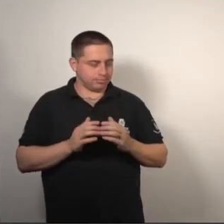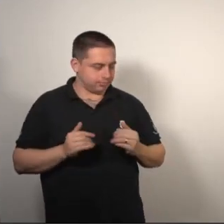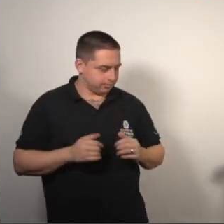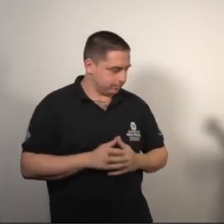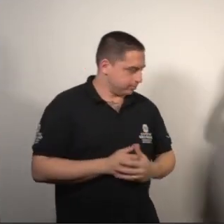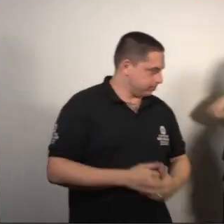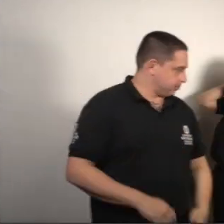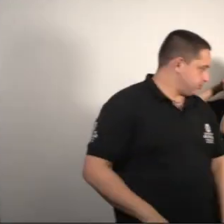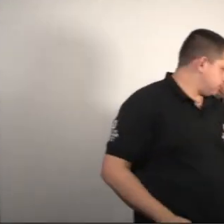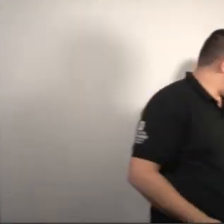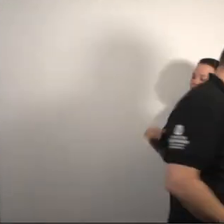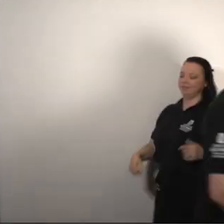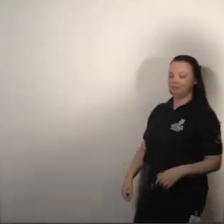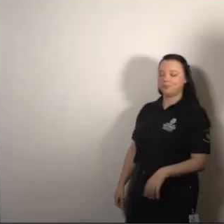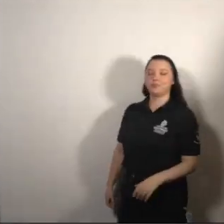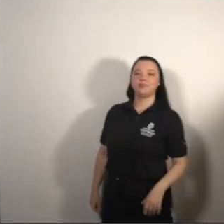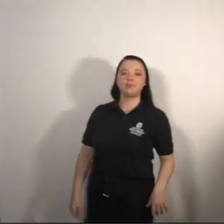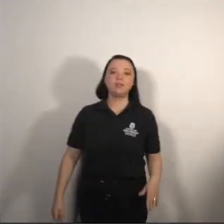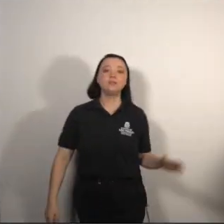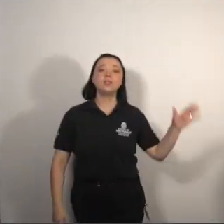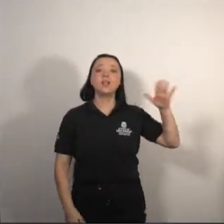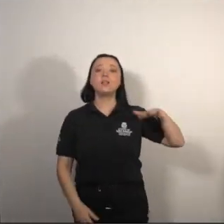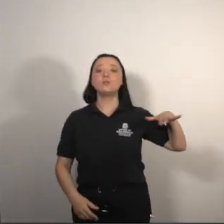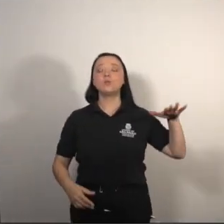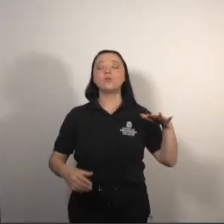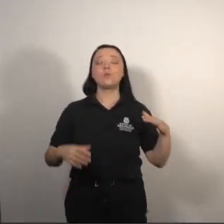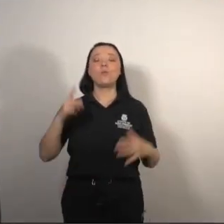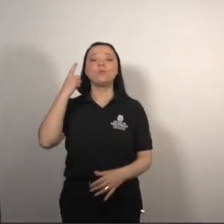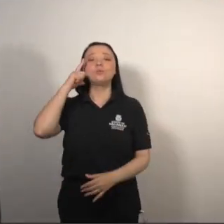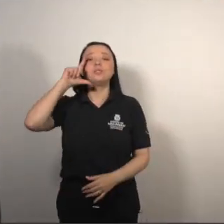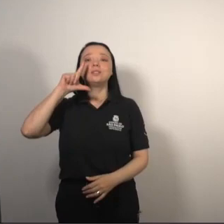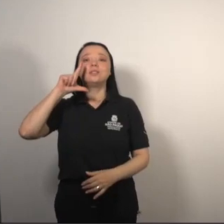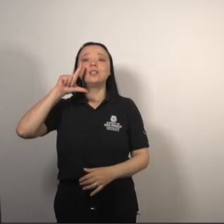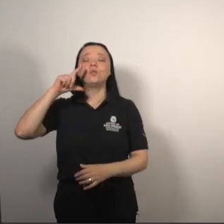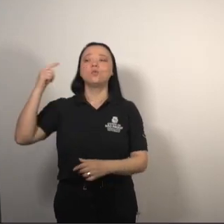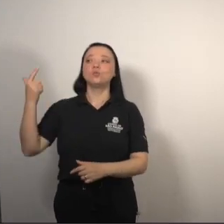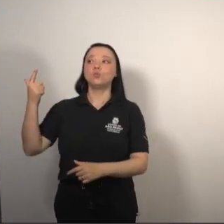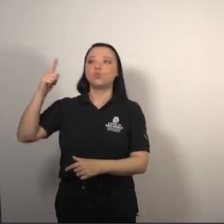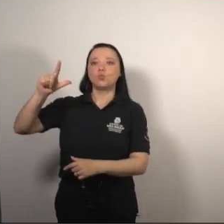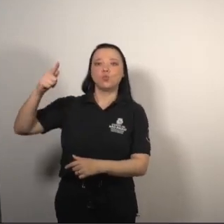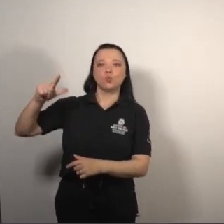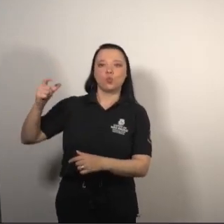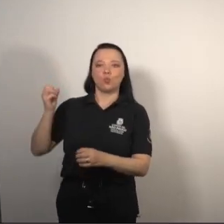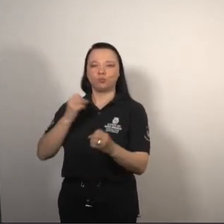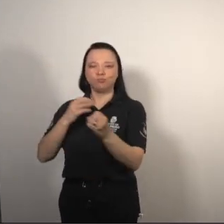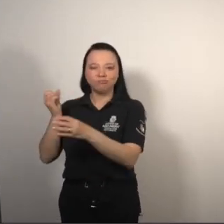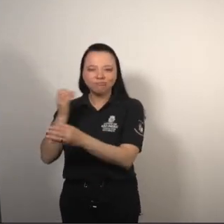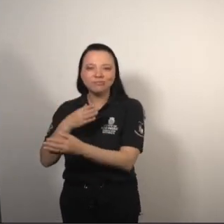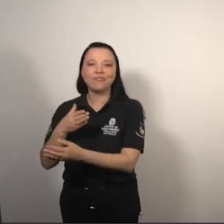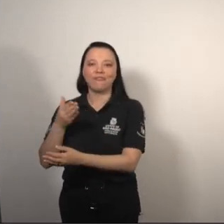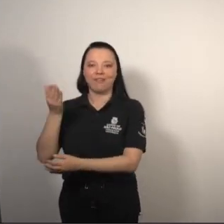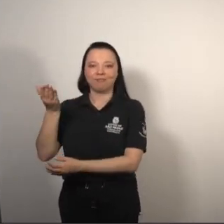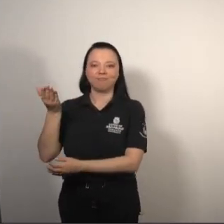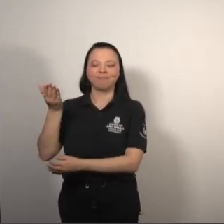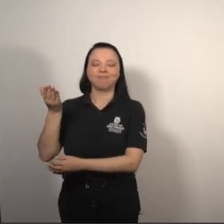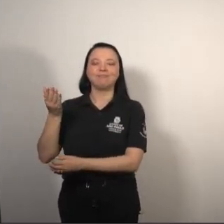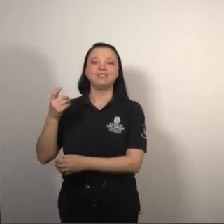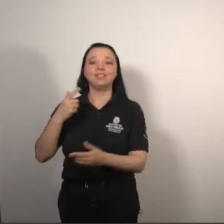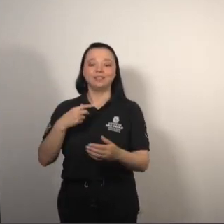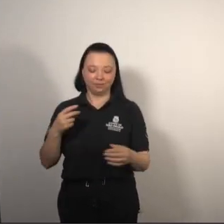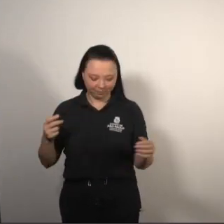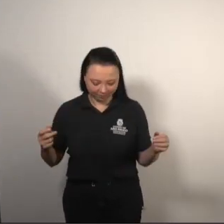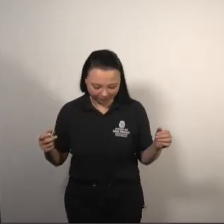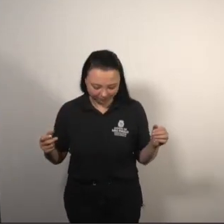contribuíram muito nesse formato, que é um formato inovador que a gente fez. Então, teve muitas coisas positivas. O que eu procurei fazer é